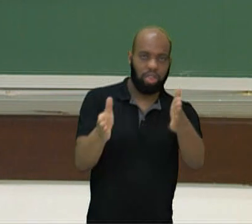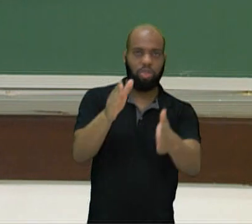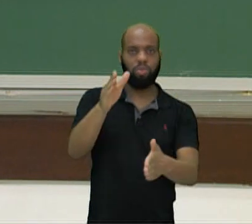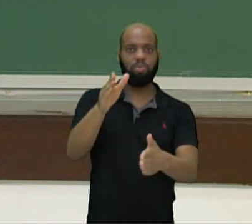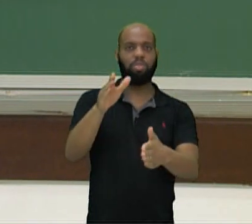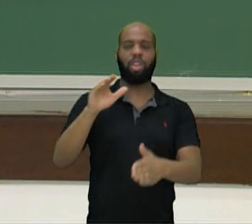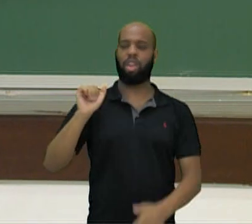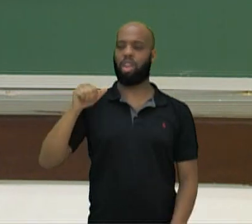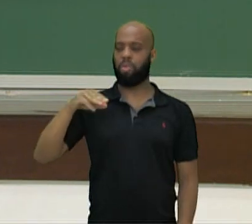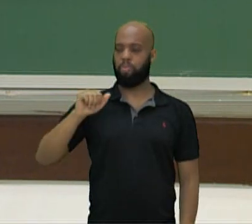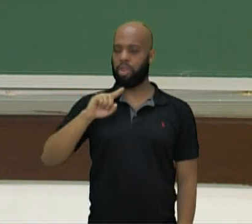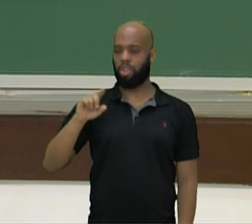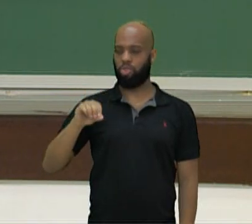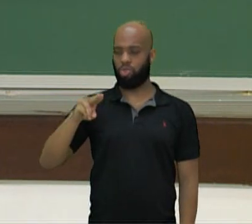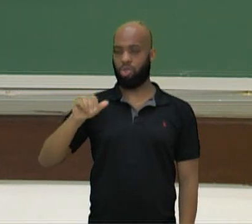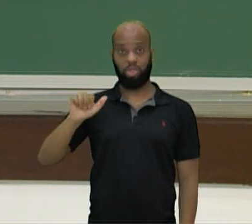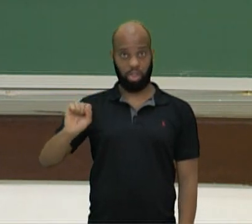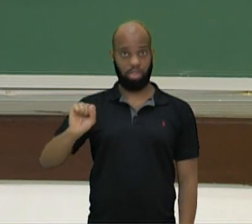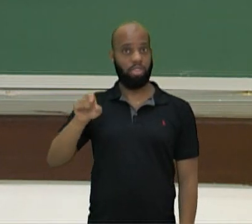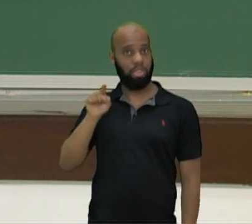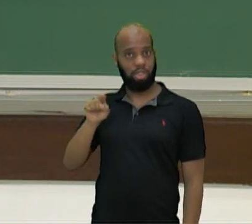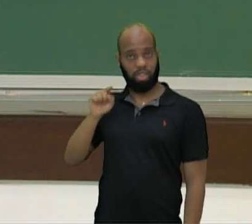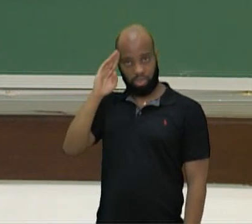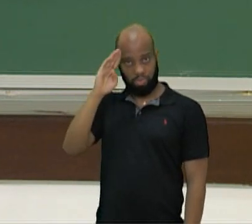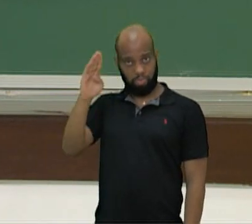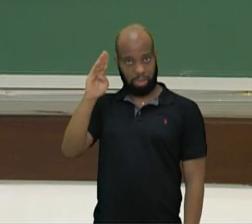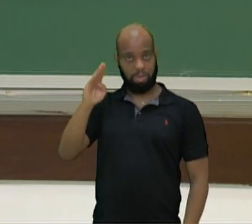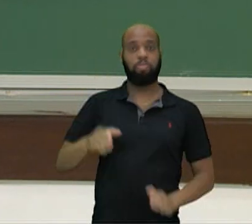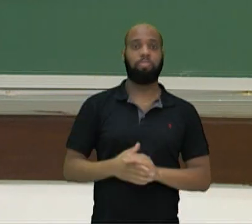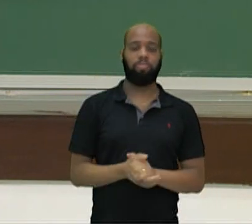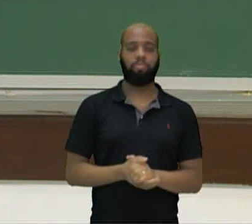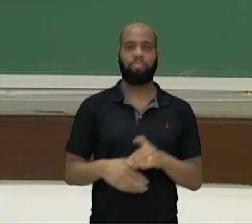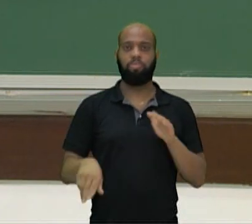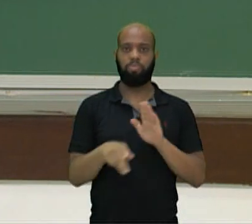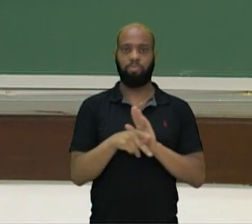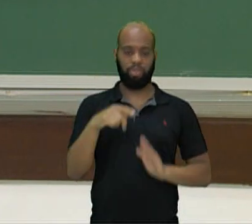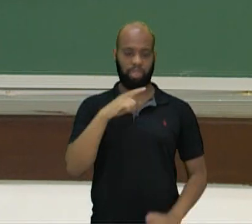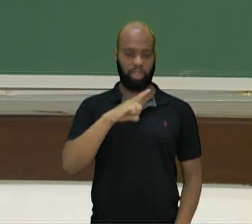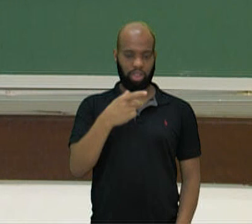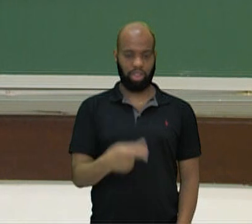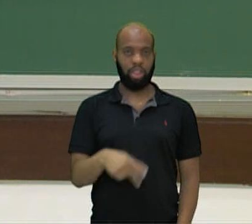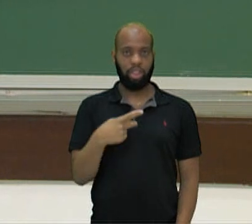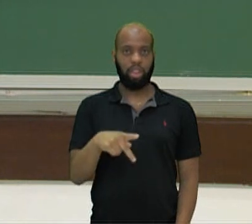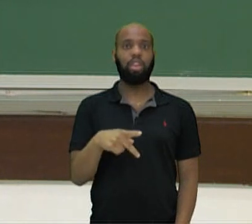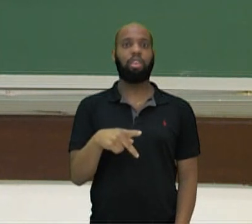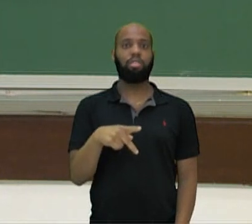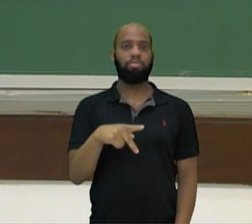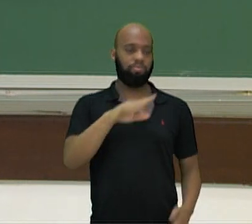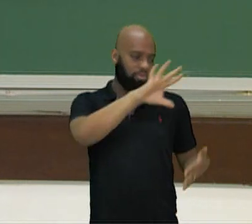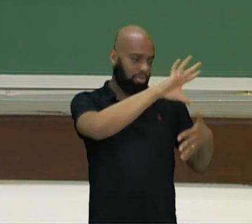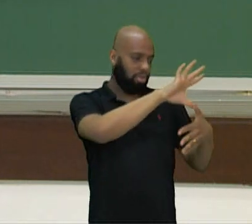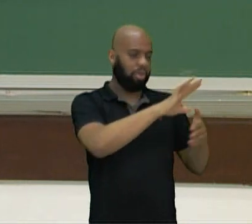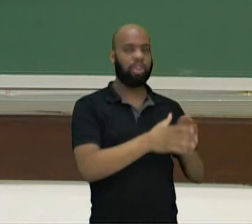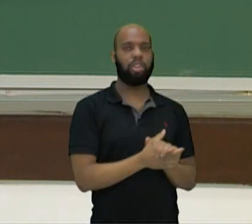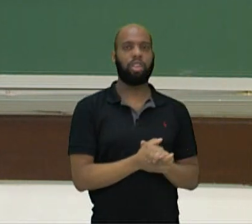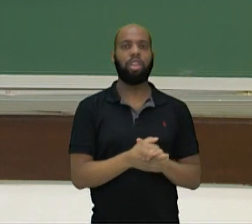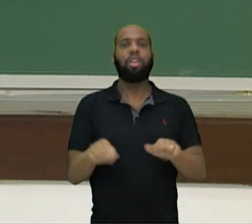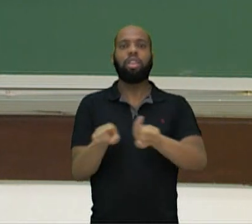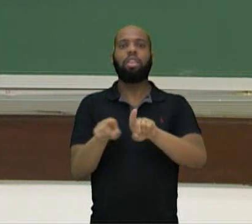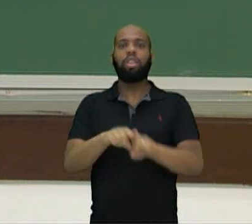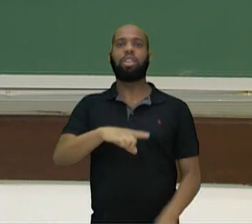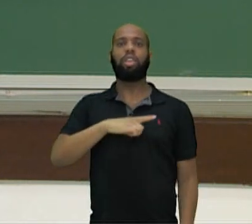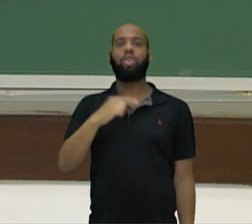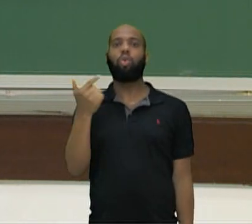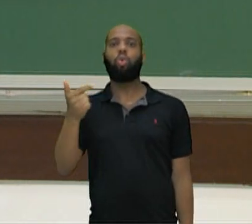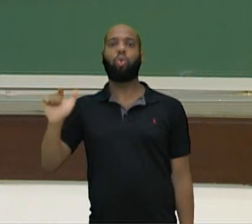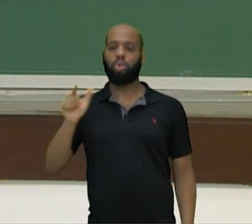de dúvida, o ícone principal né, da nossa América. E também a gente pode citar aí